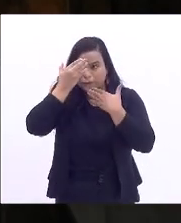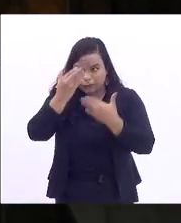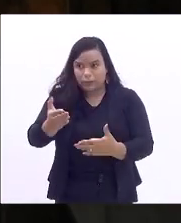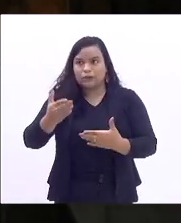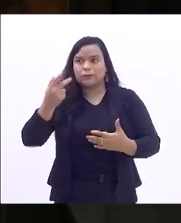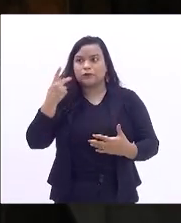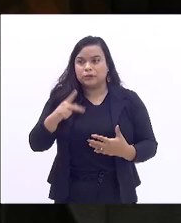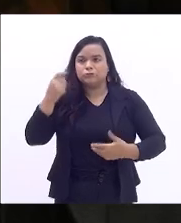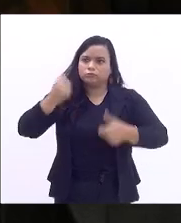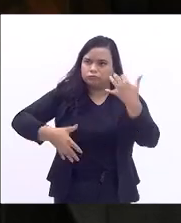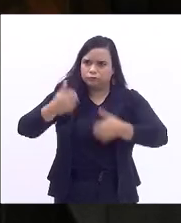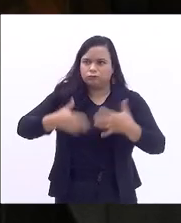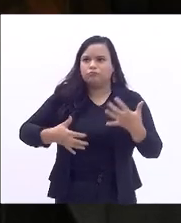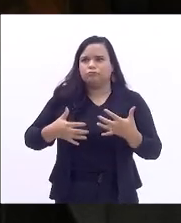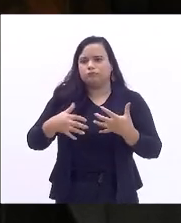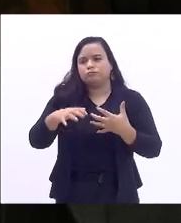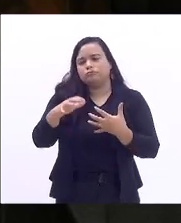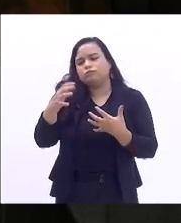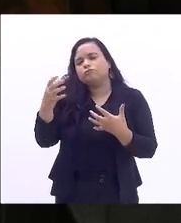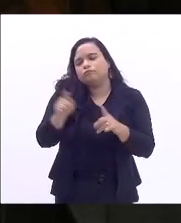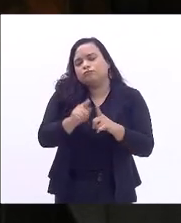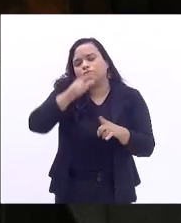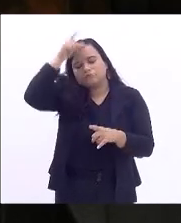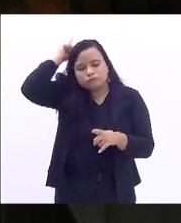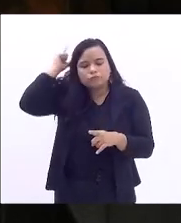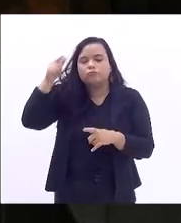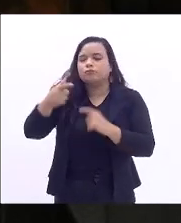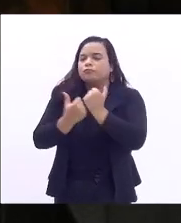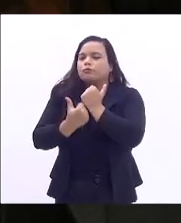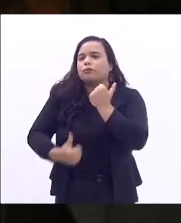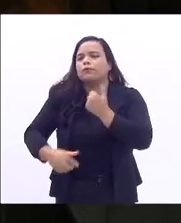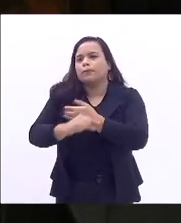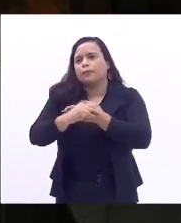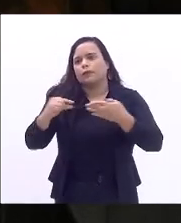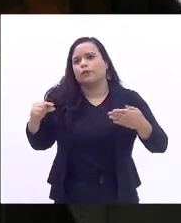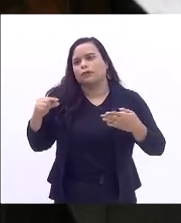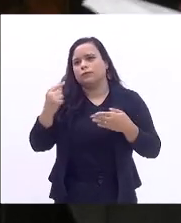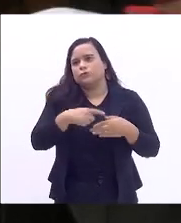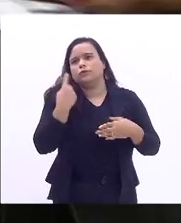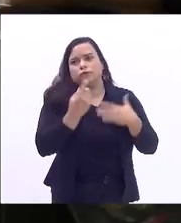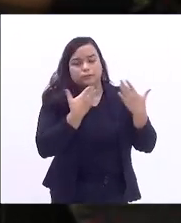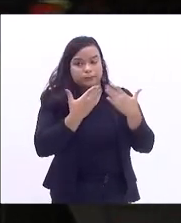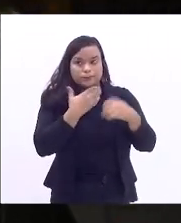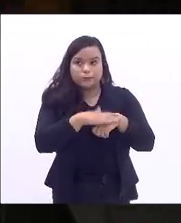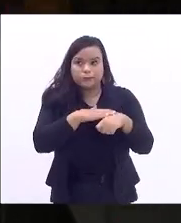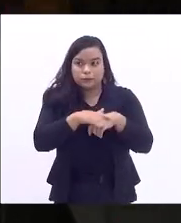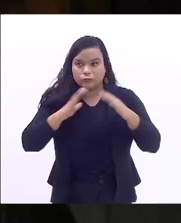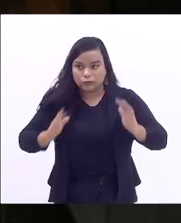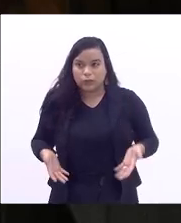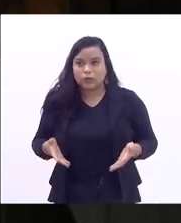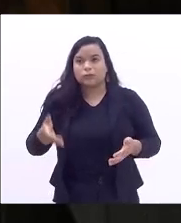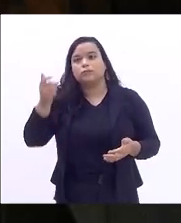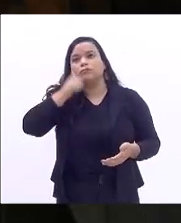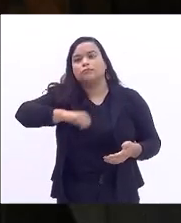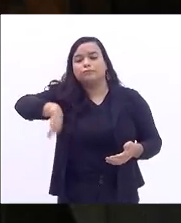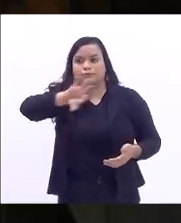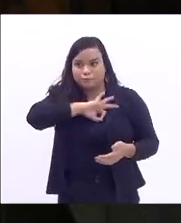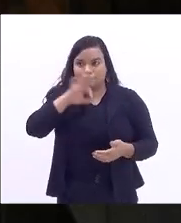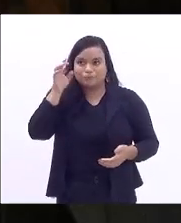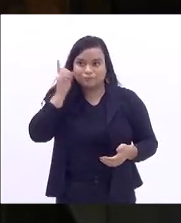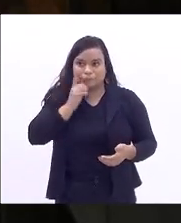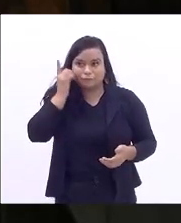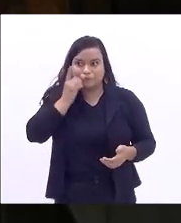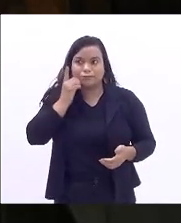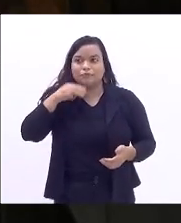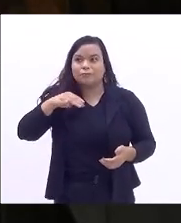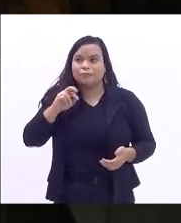e também Luiz Paulo o autor na conversamos isso quero dizer a deputada Martha Rocha aqui